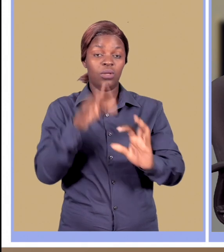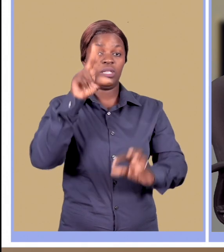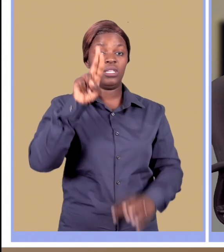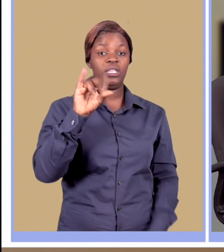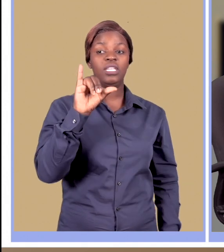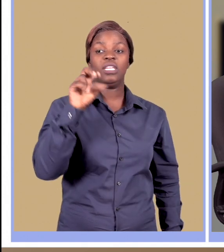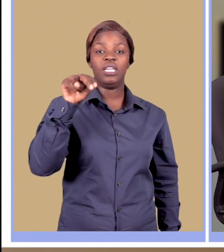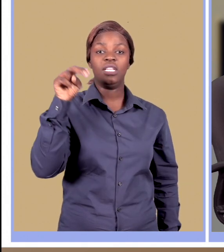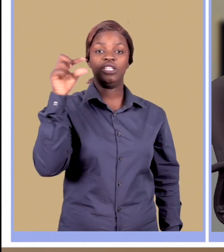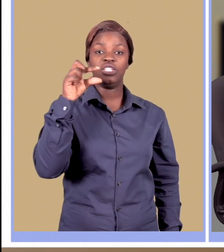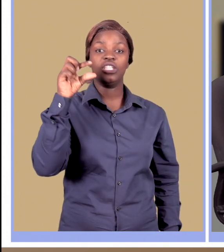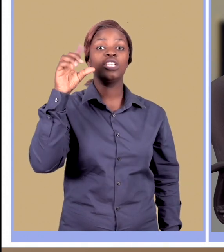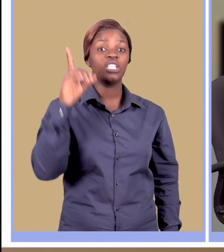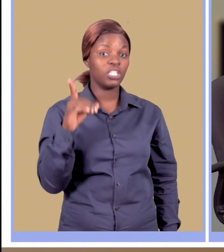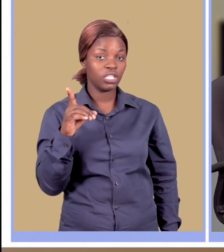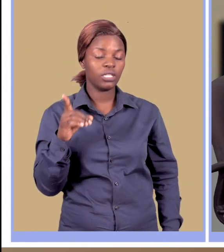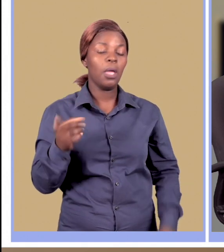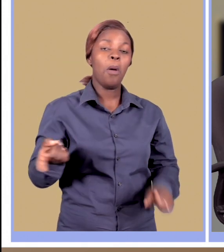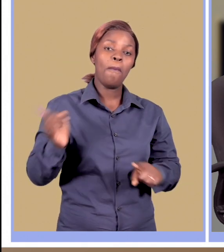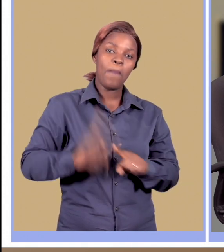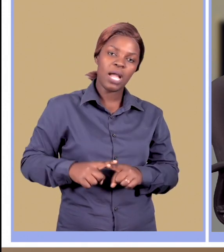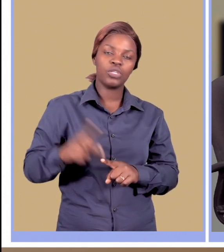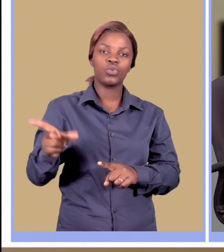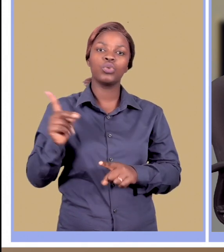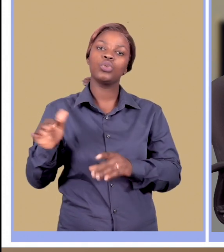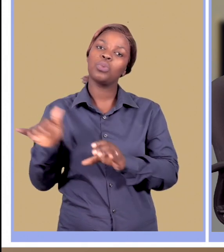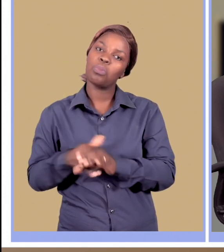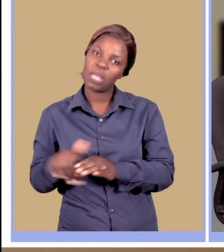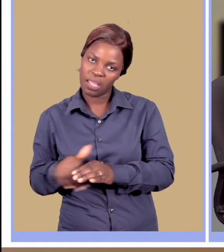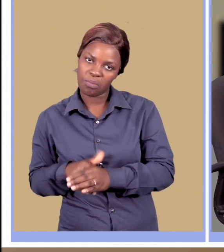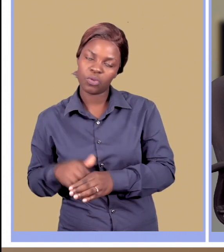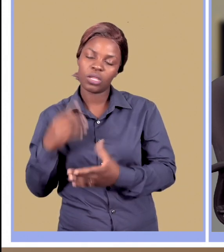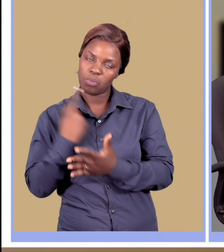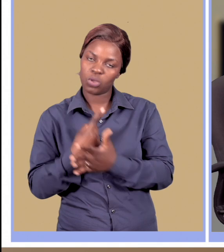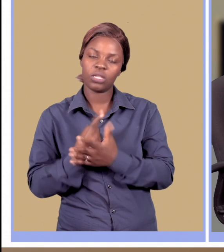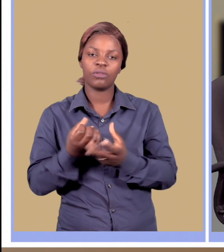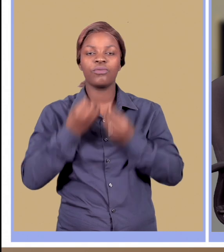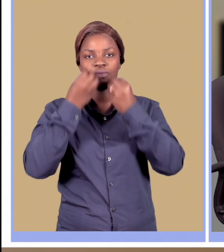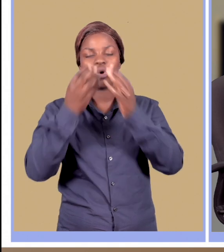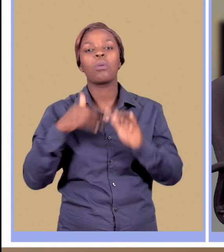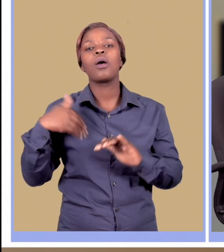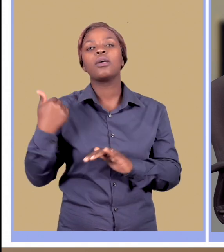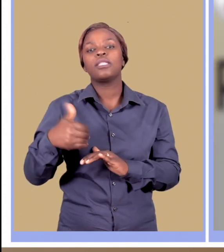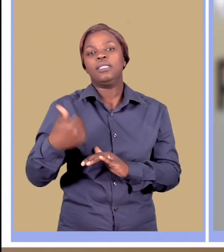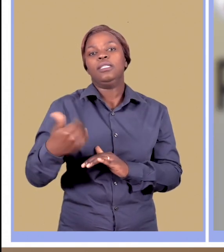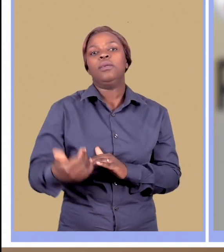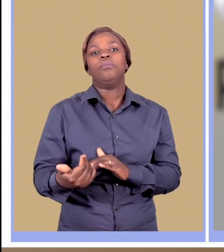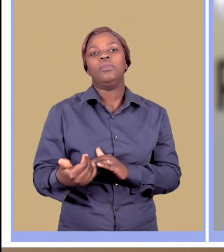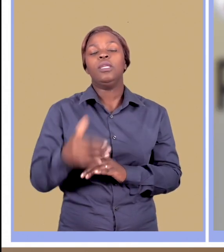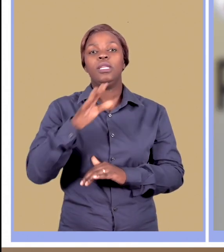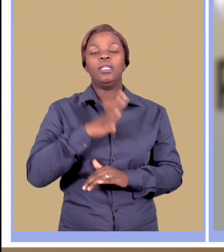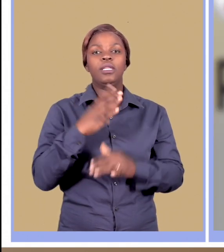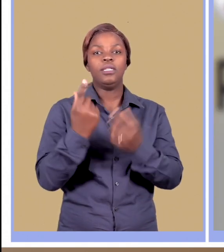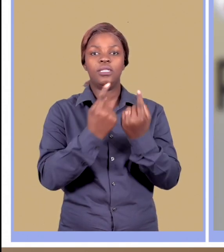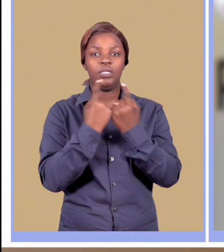INGC, os próprios membros beneficiários desta evacuação que for necessário fazer. E